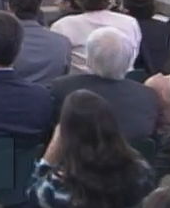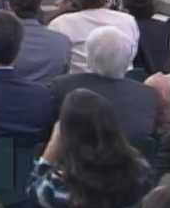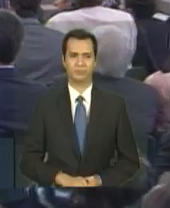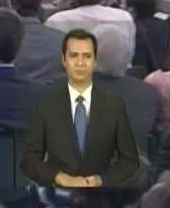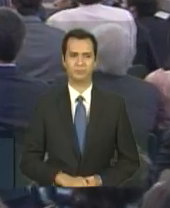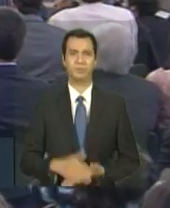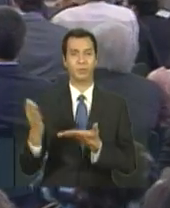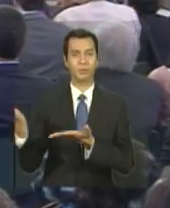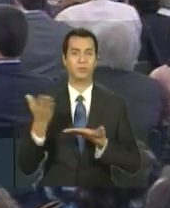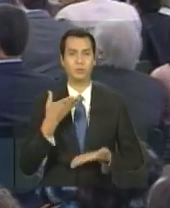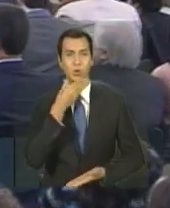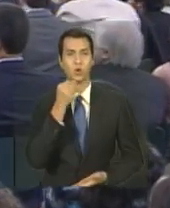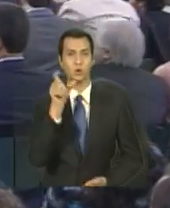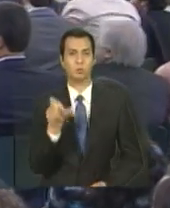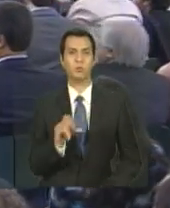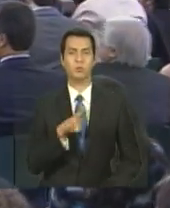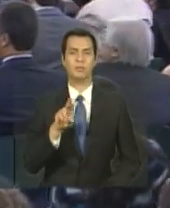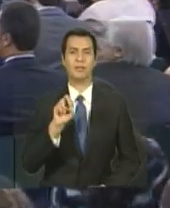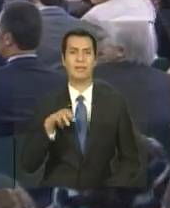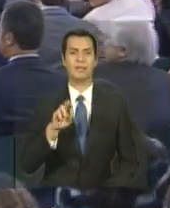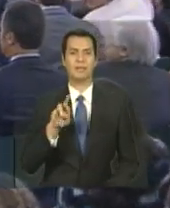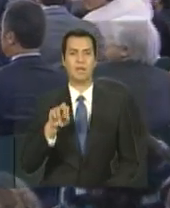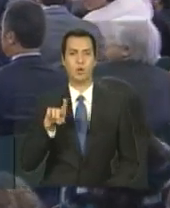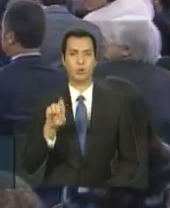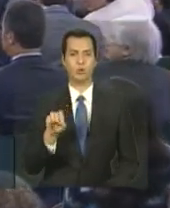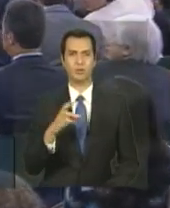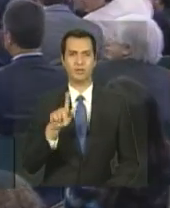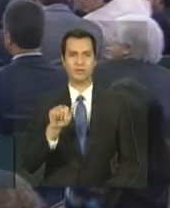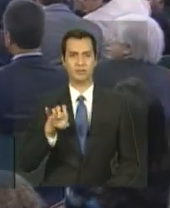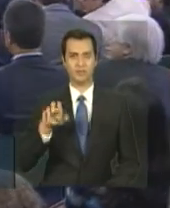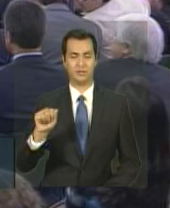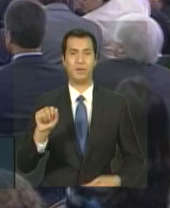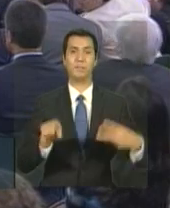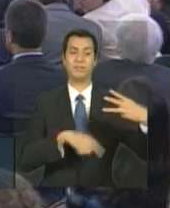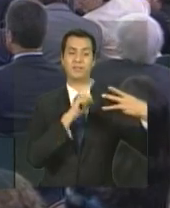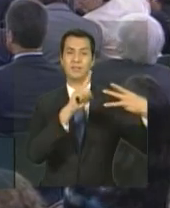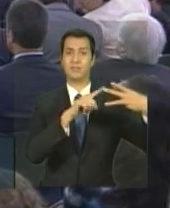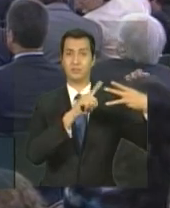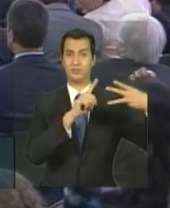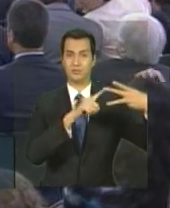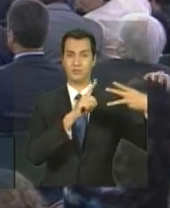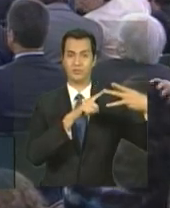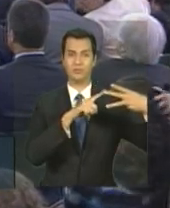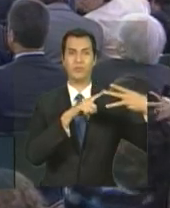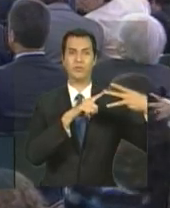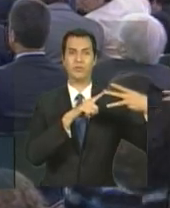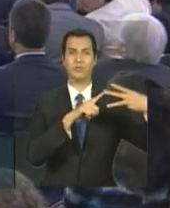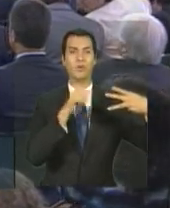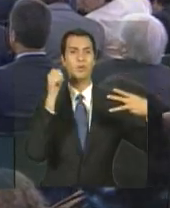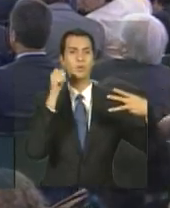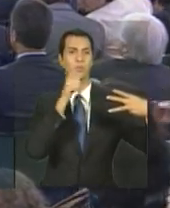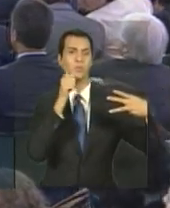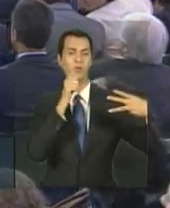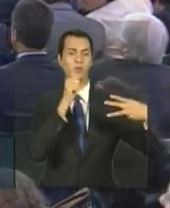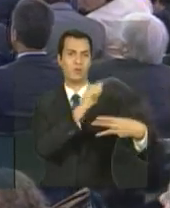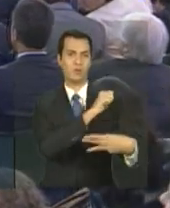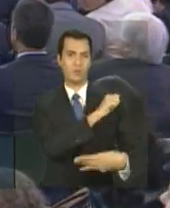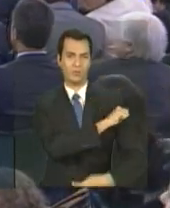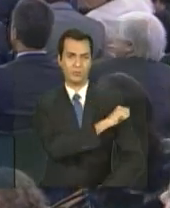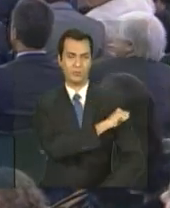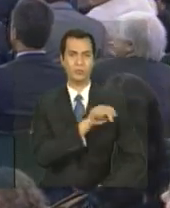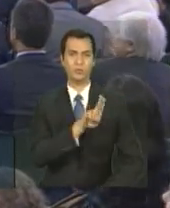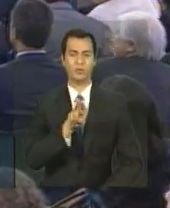Convidamos o senhor Reinaldo Garcia a entregar o prêmio à segunda colocada da categoria, estudante Beatriz